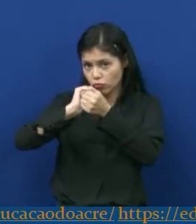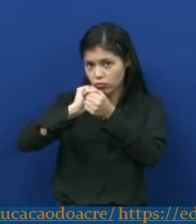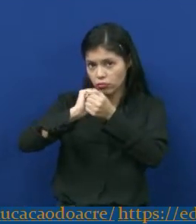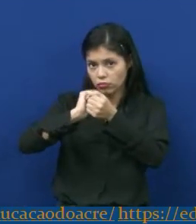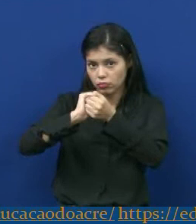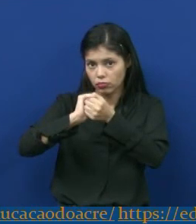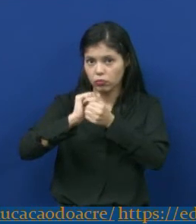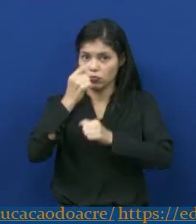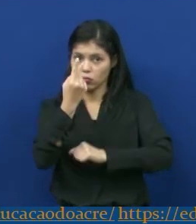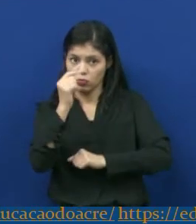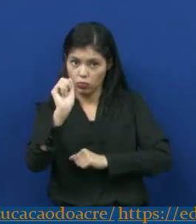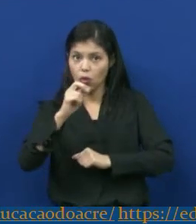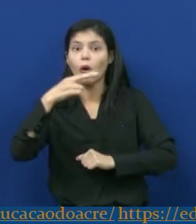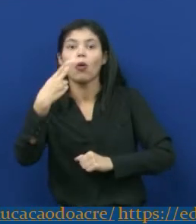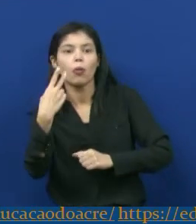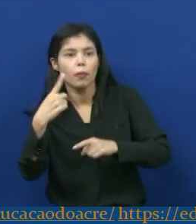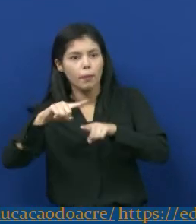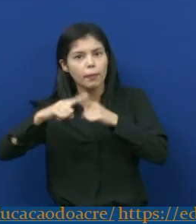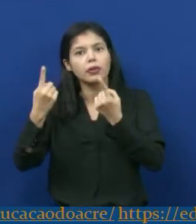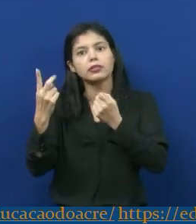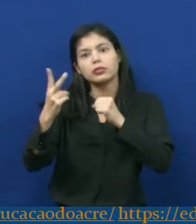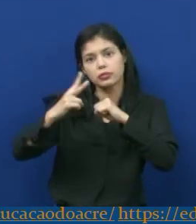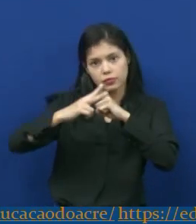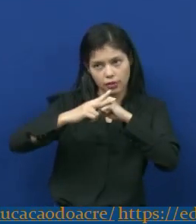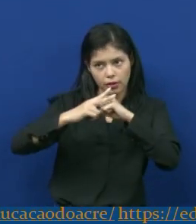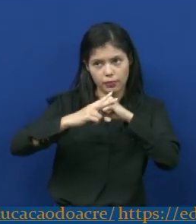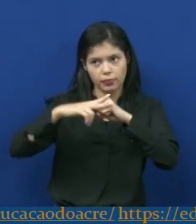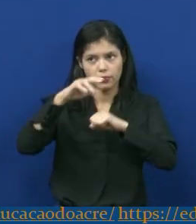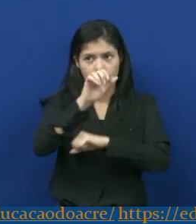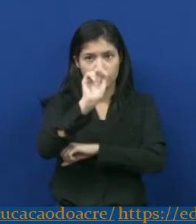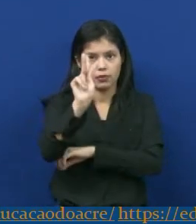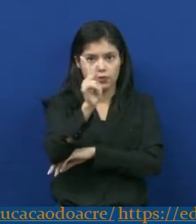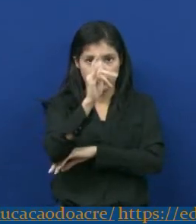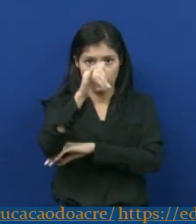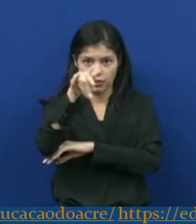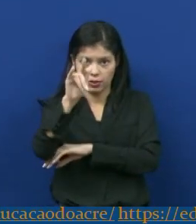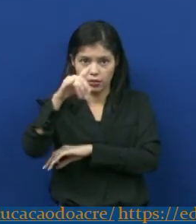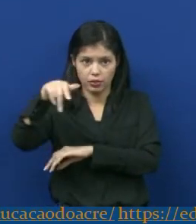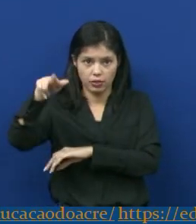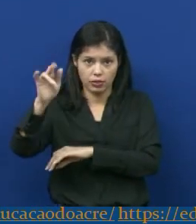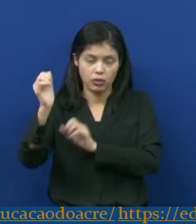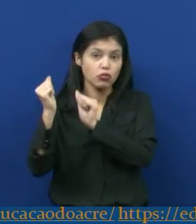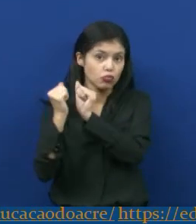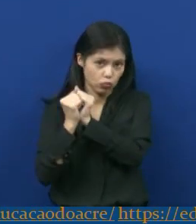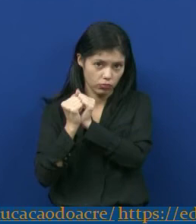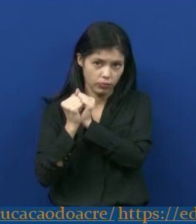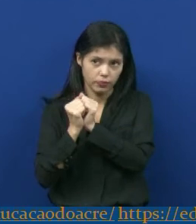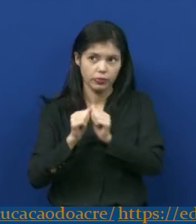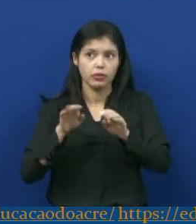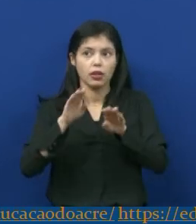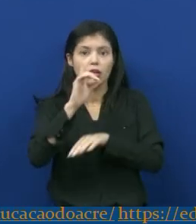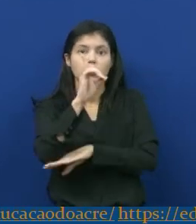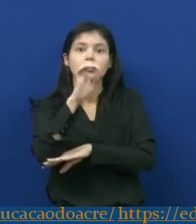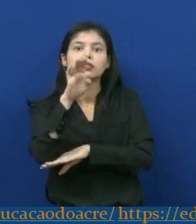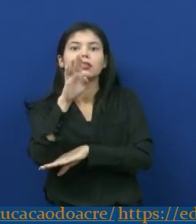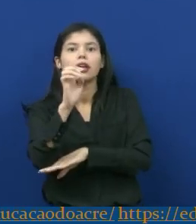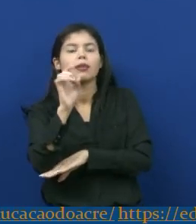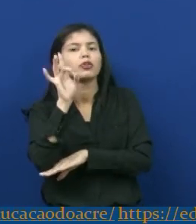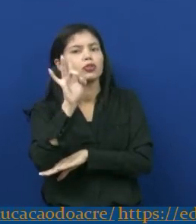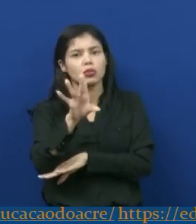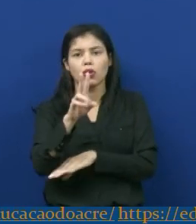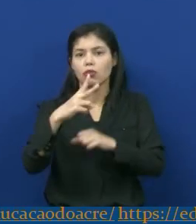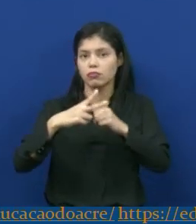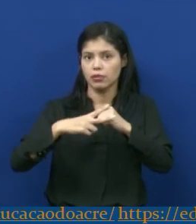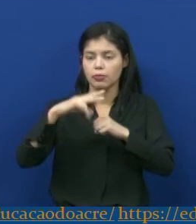né, de um ou mais verbos, tá? No caso do hay que, eu vou ter o que, né, o tener que também e o deve somente mais um verbo